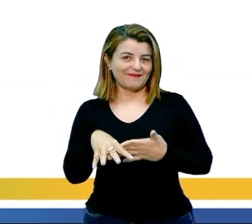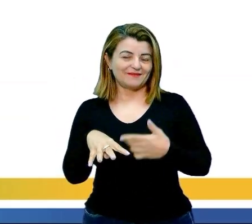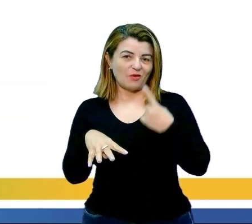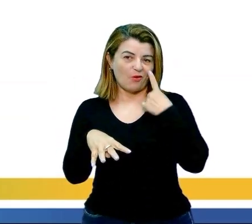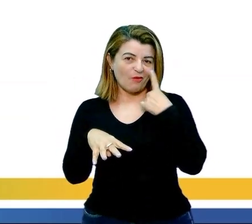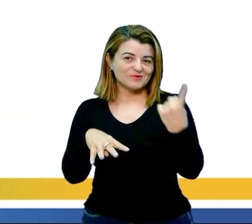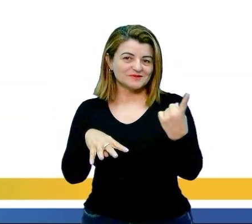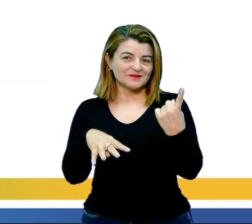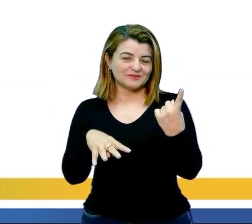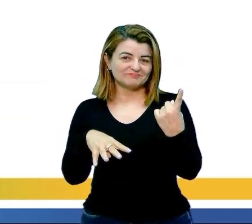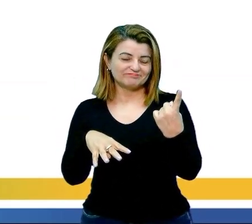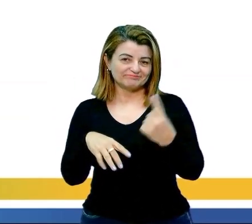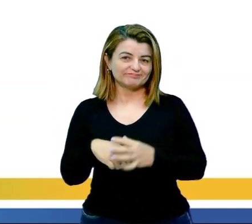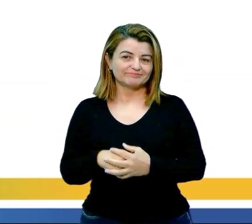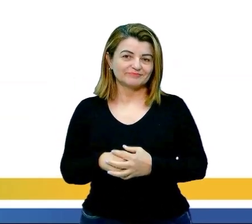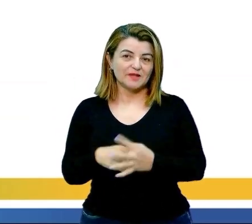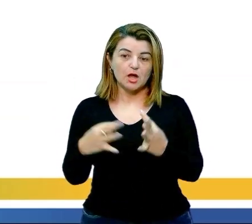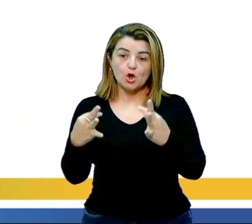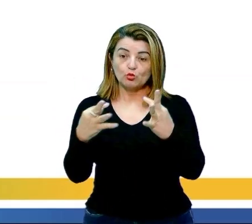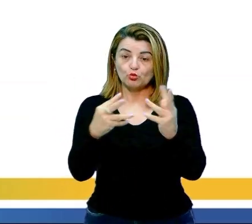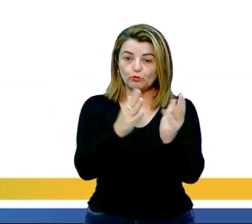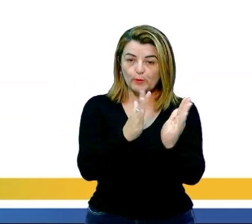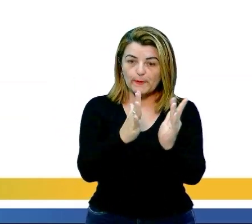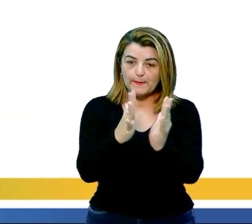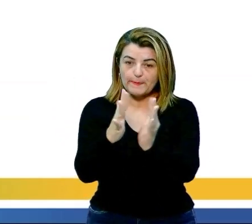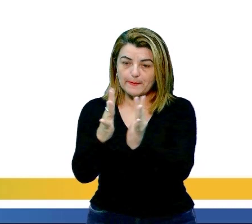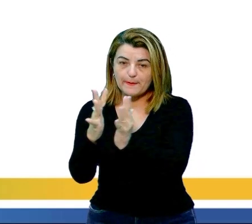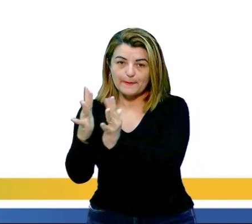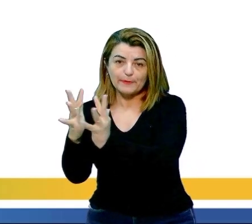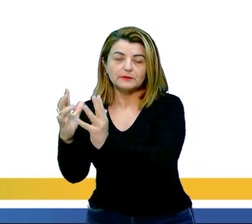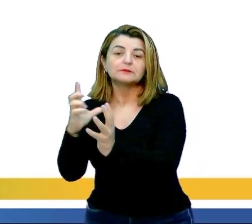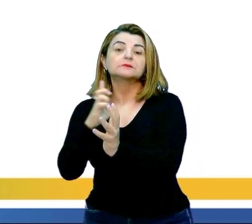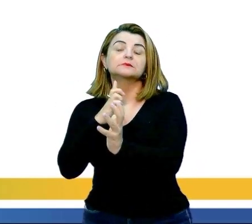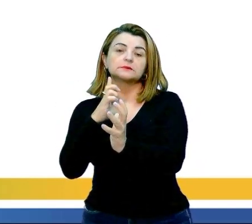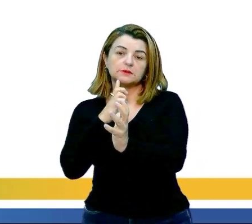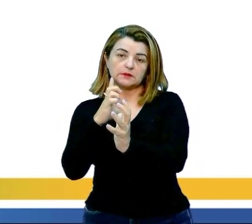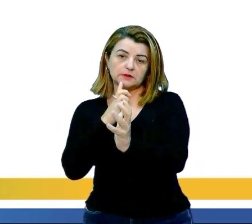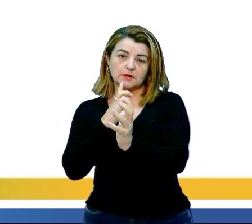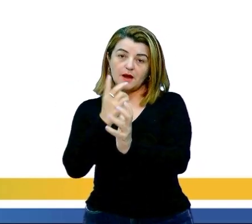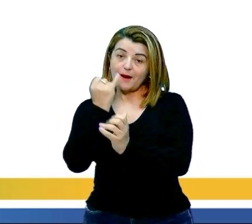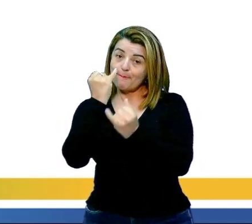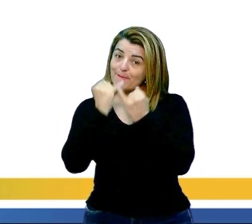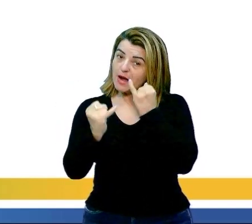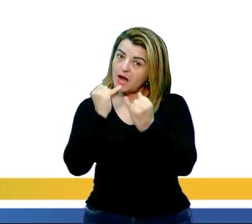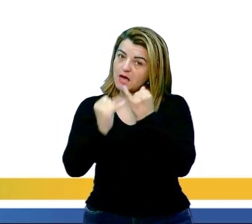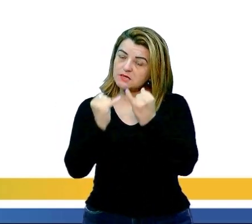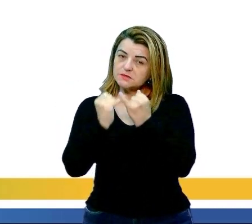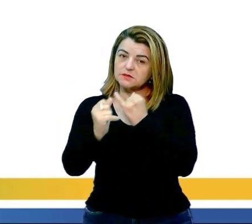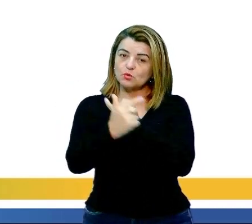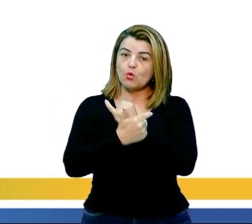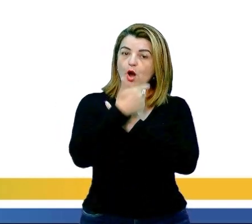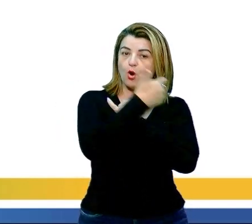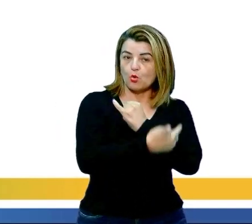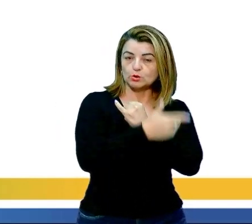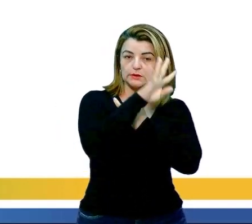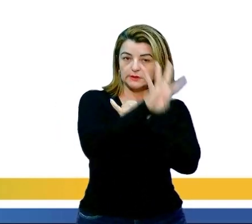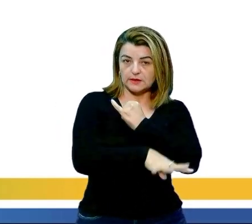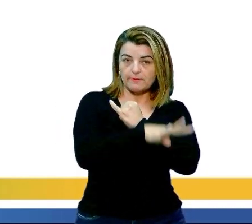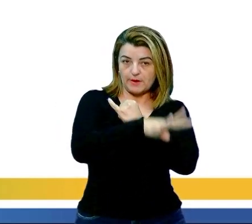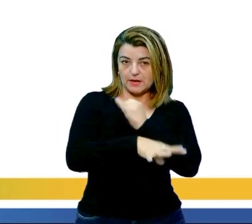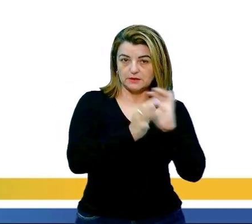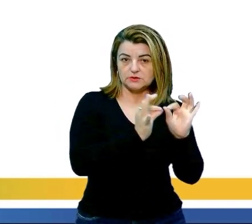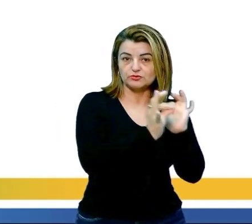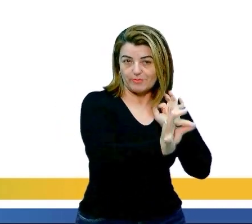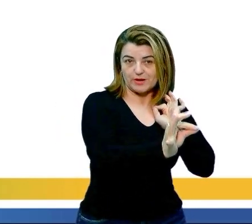nessa tabela, nós vamos observar toda a situação. Bem dizer, parecidíssima com a tabela